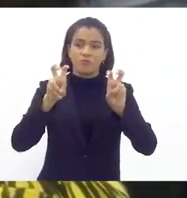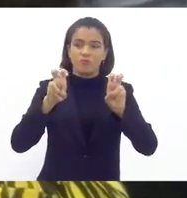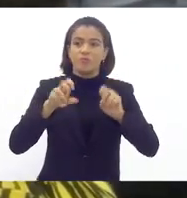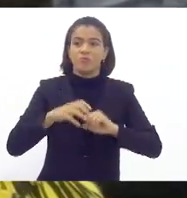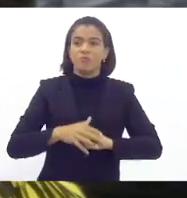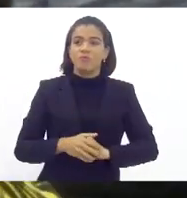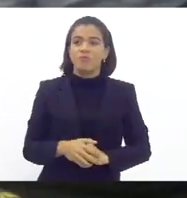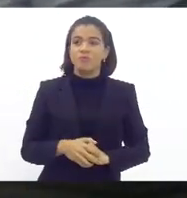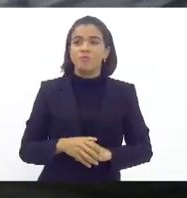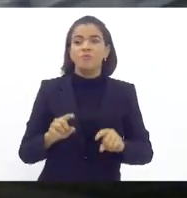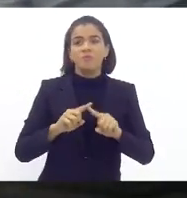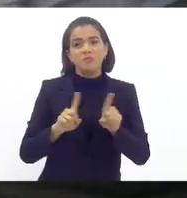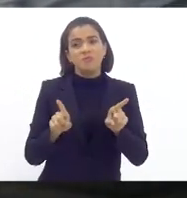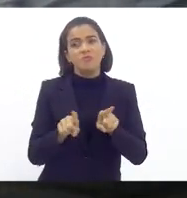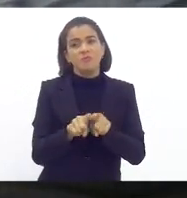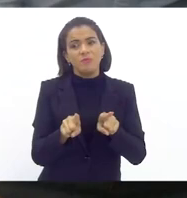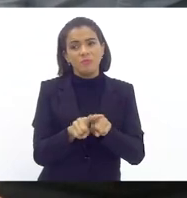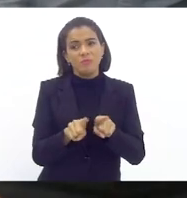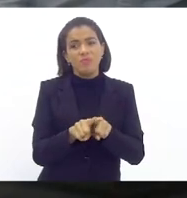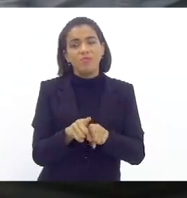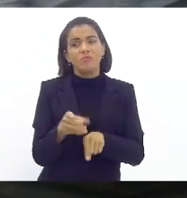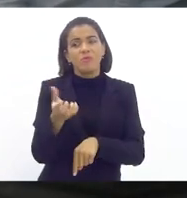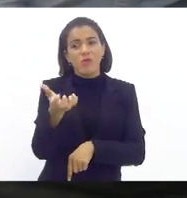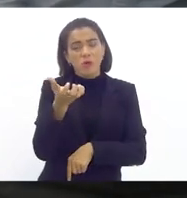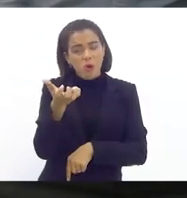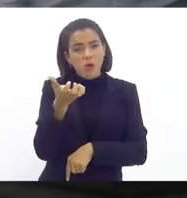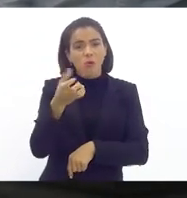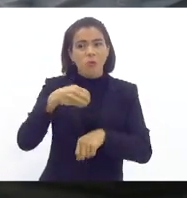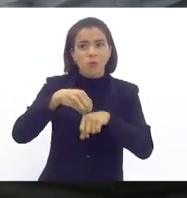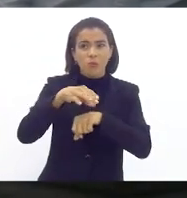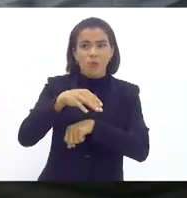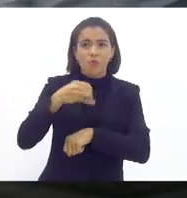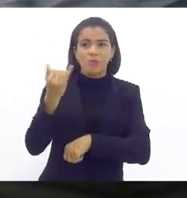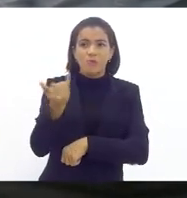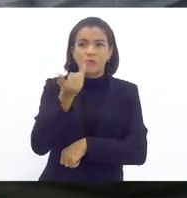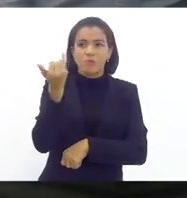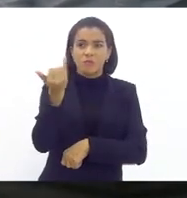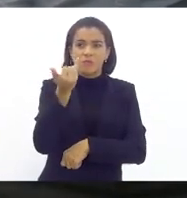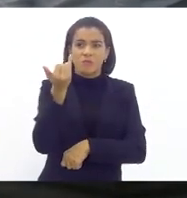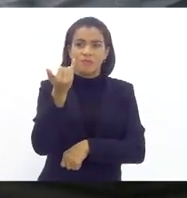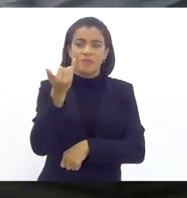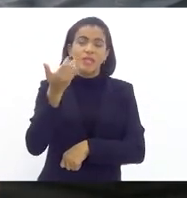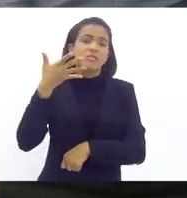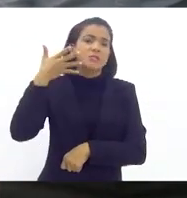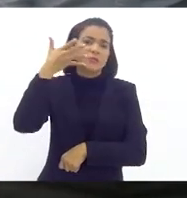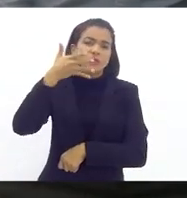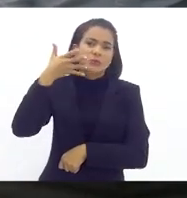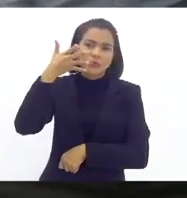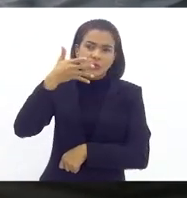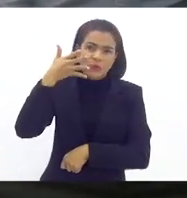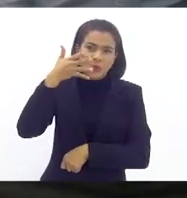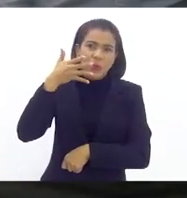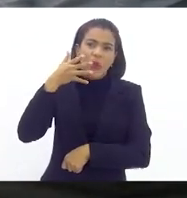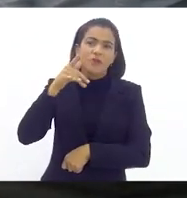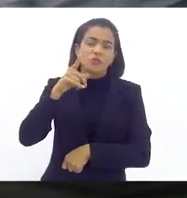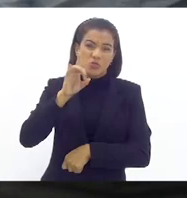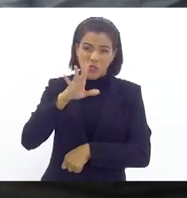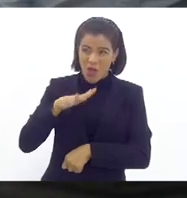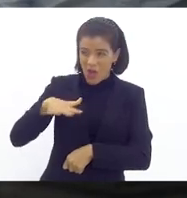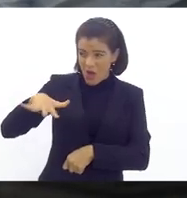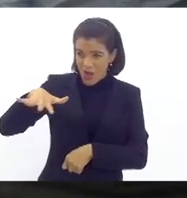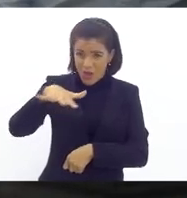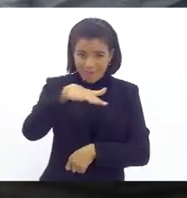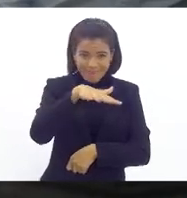mas eu também queria colocar aqui que eu acho também muito importante que essas falas não fiquem só dentro desse espaço,